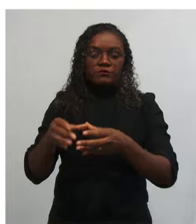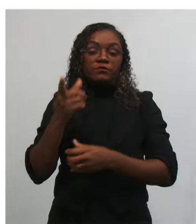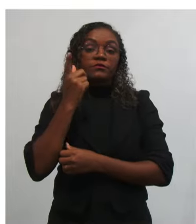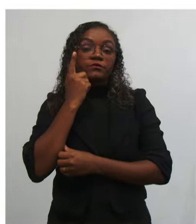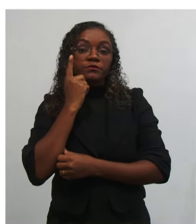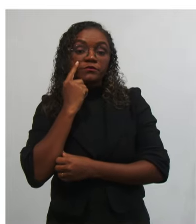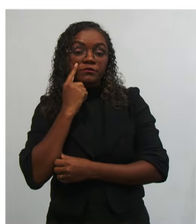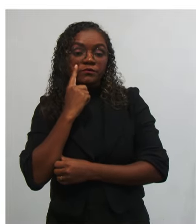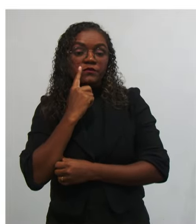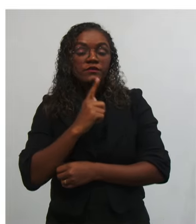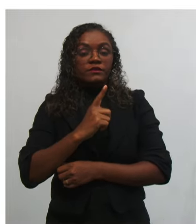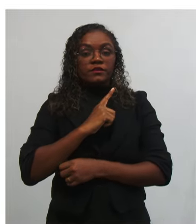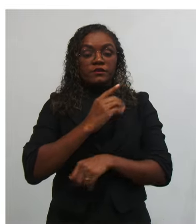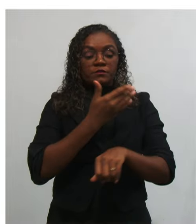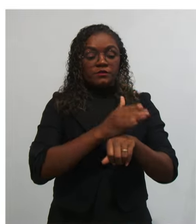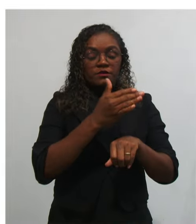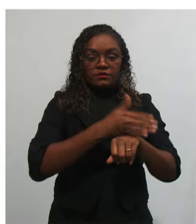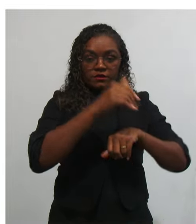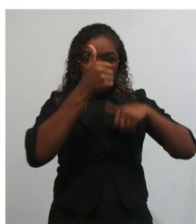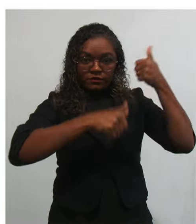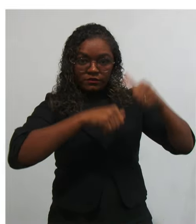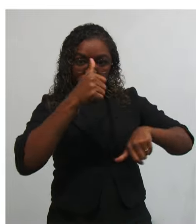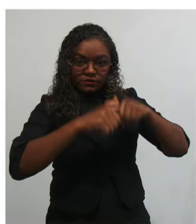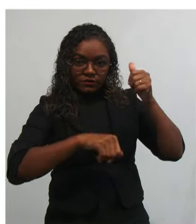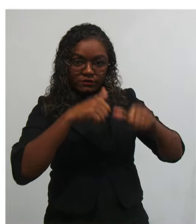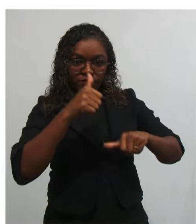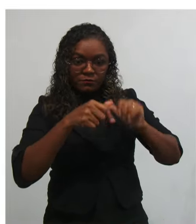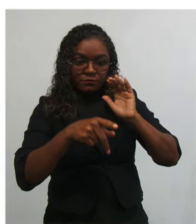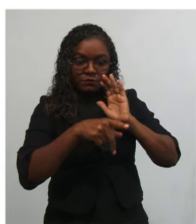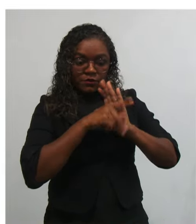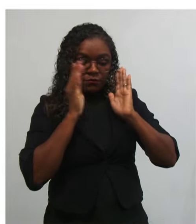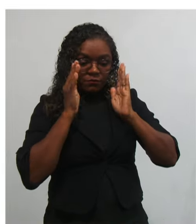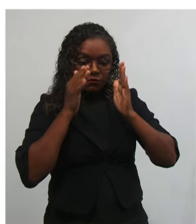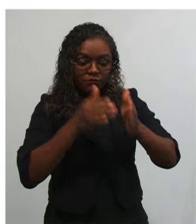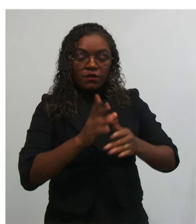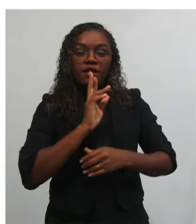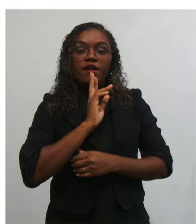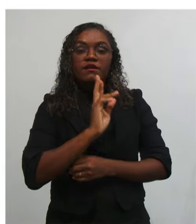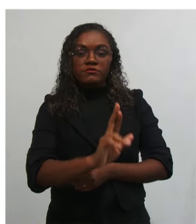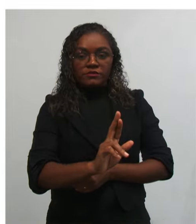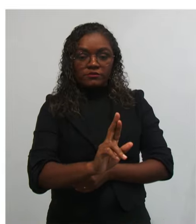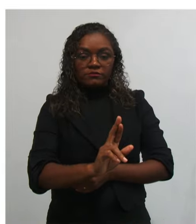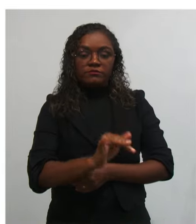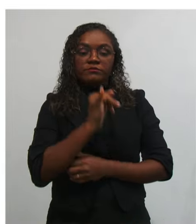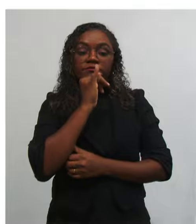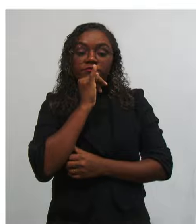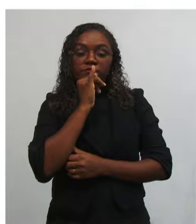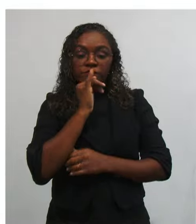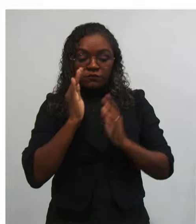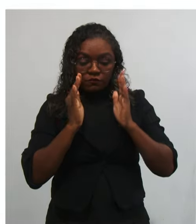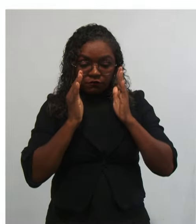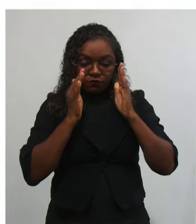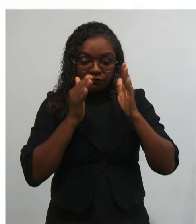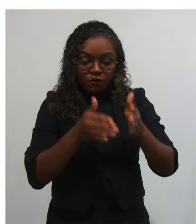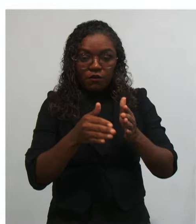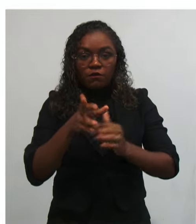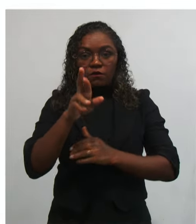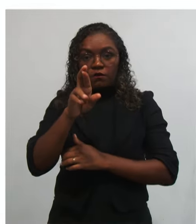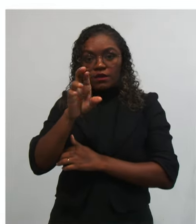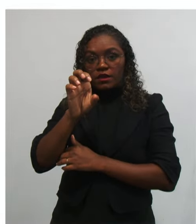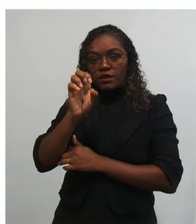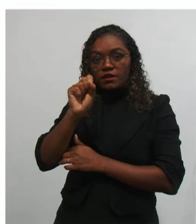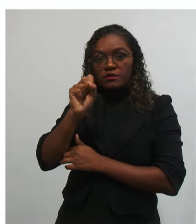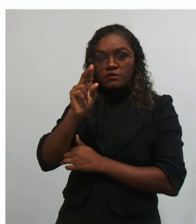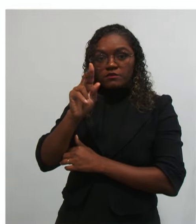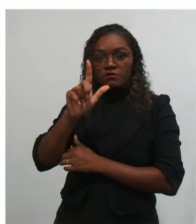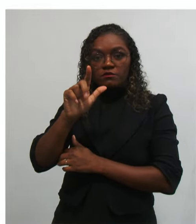prática avaliativa que é focada nos resultados e quando a gente fala foco nos resultados não é só